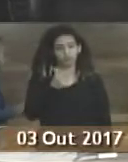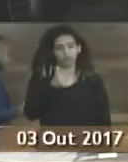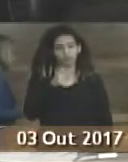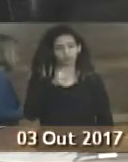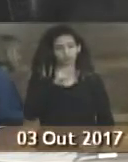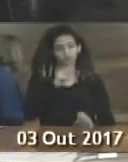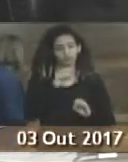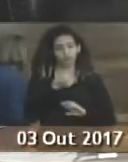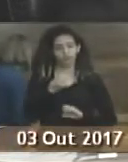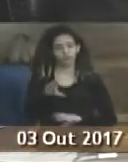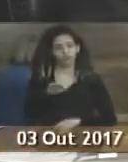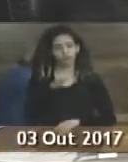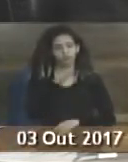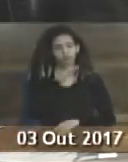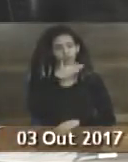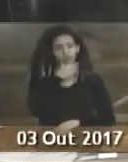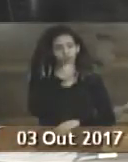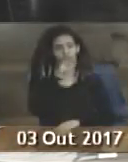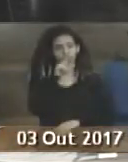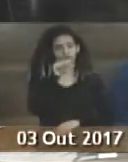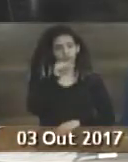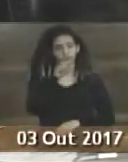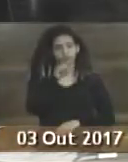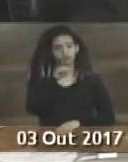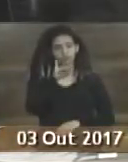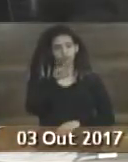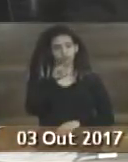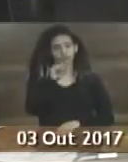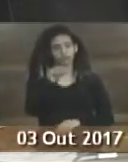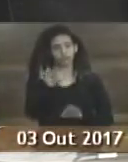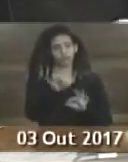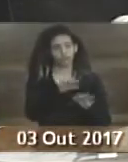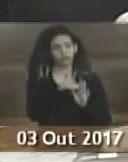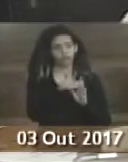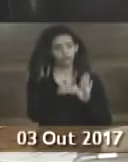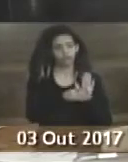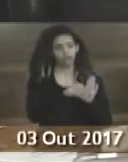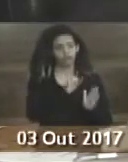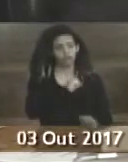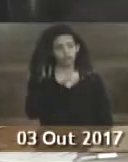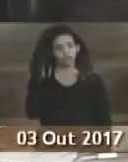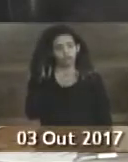César Laranjeira, ao ilustríssimo senhor Ramiro Zilig. Projeto de decreto legislativo número